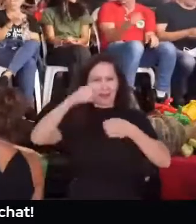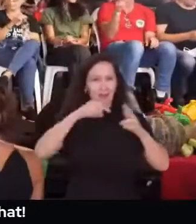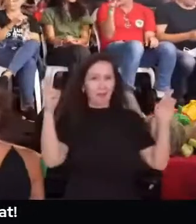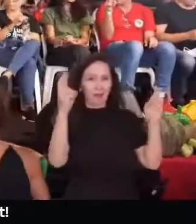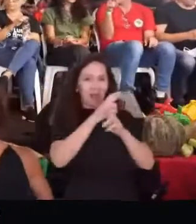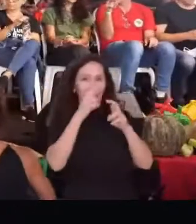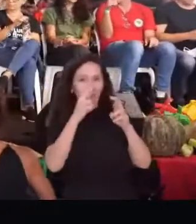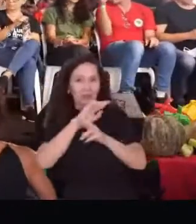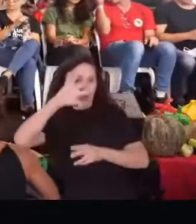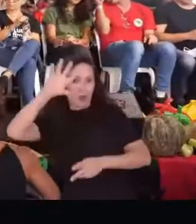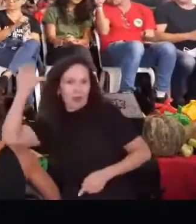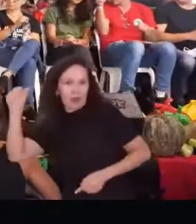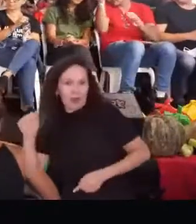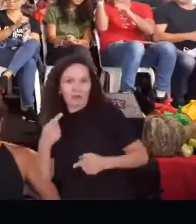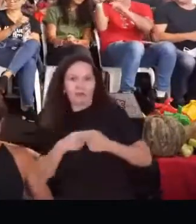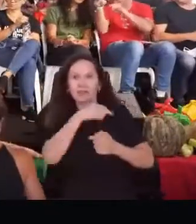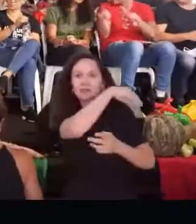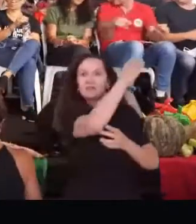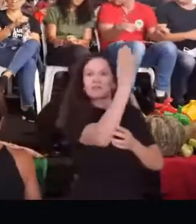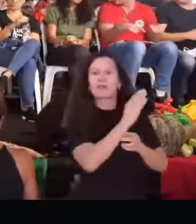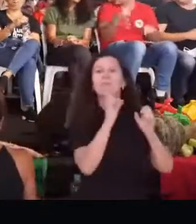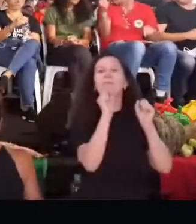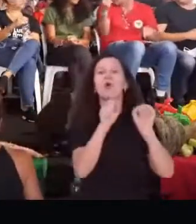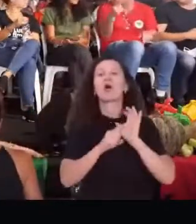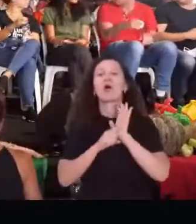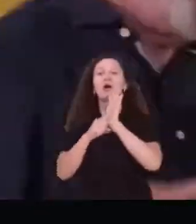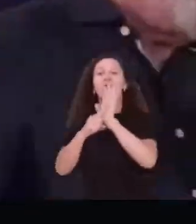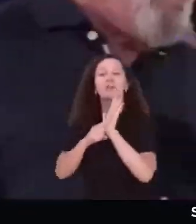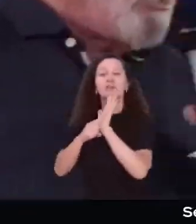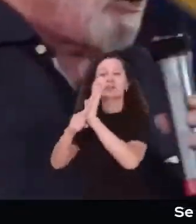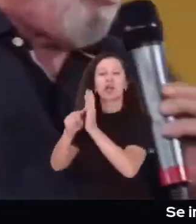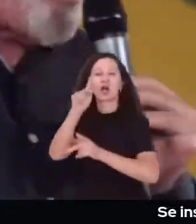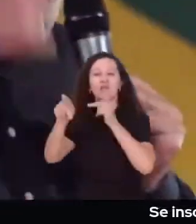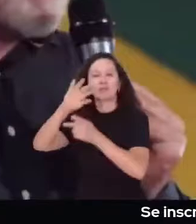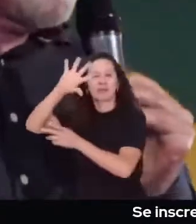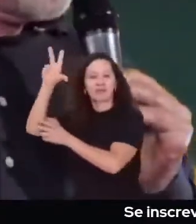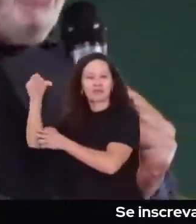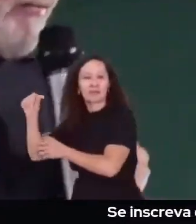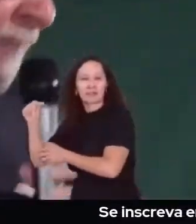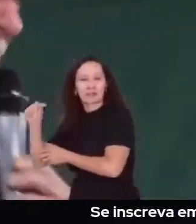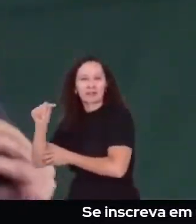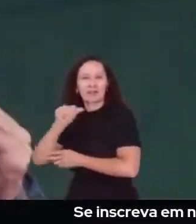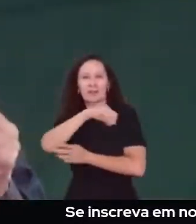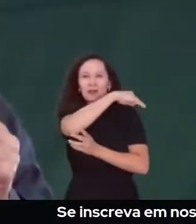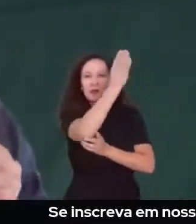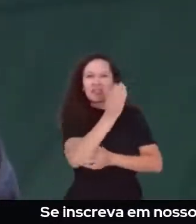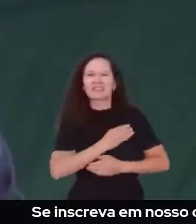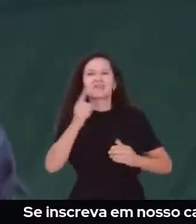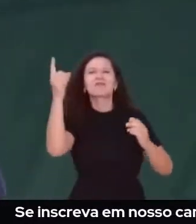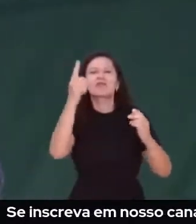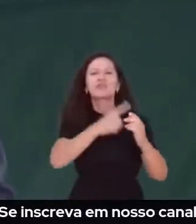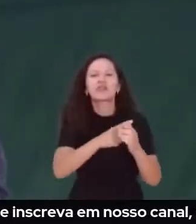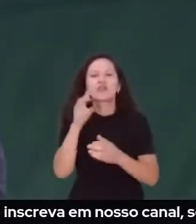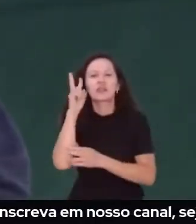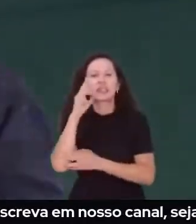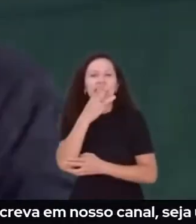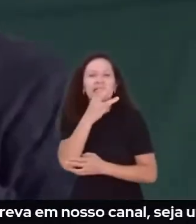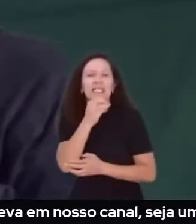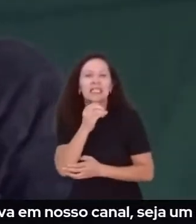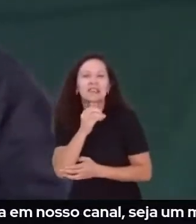Brasil pode ajudar o povo africano. O Brasil tem uma dívida histórica de 350